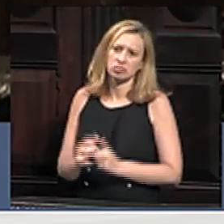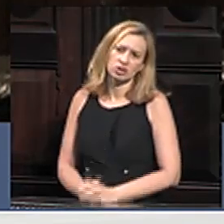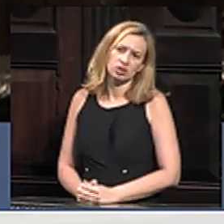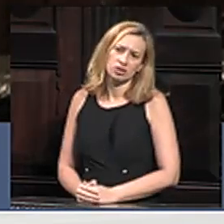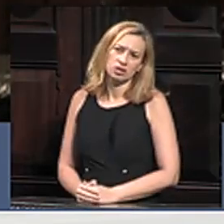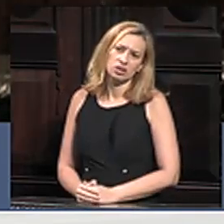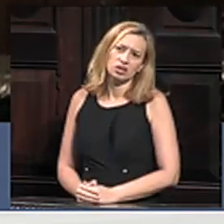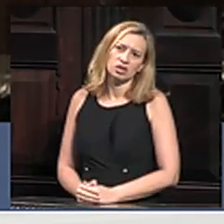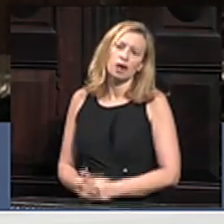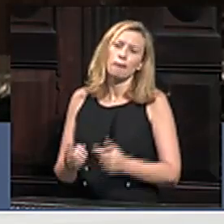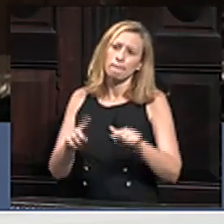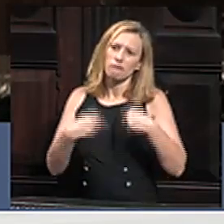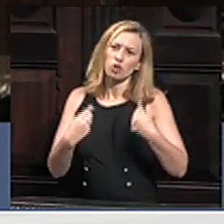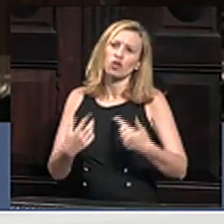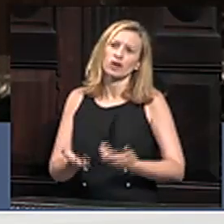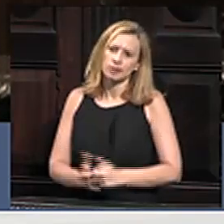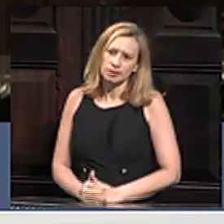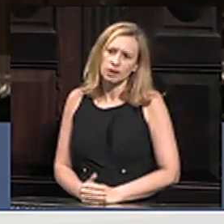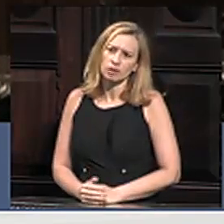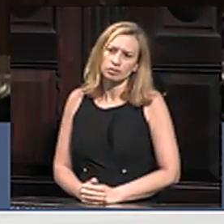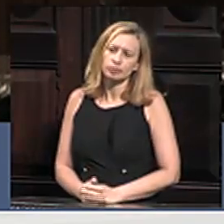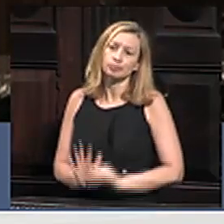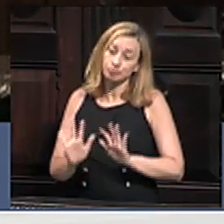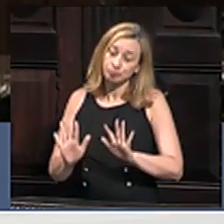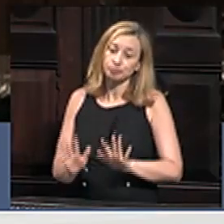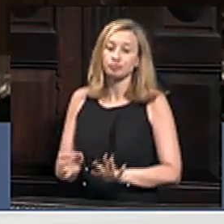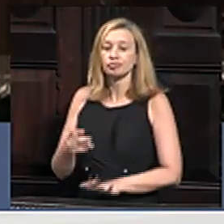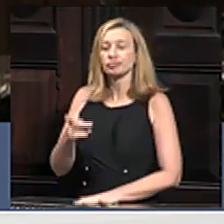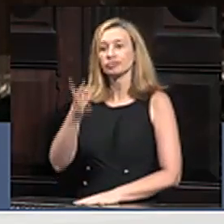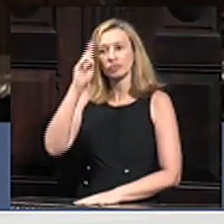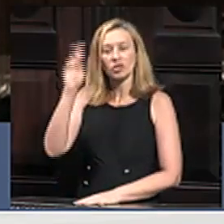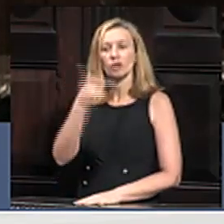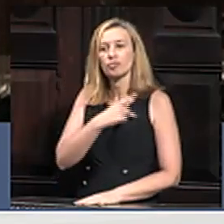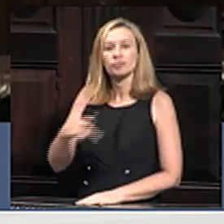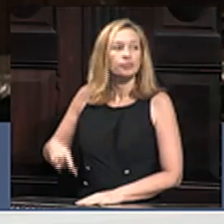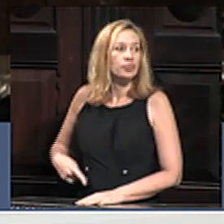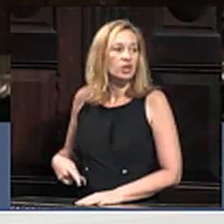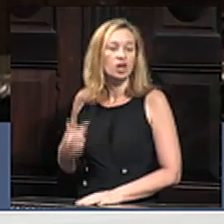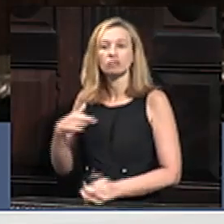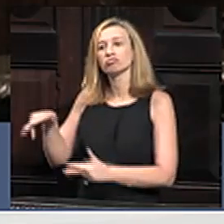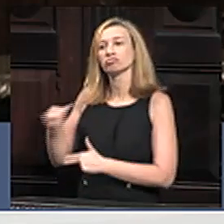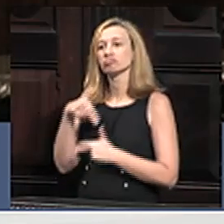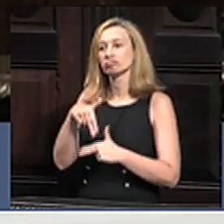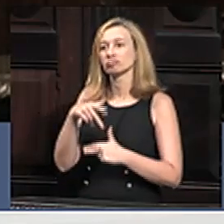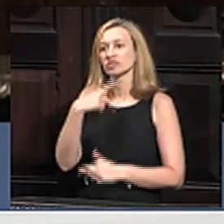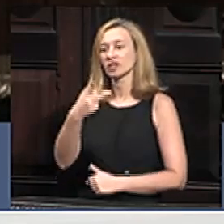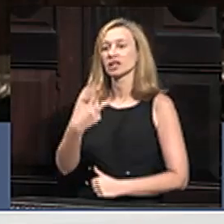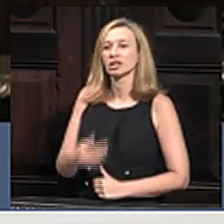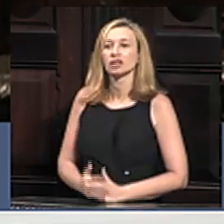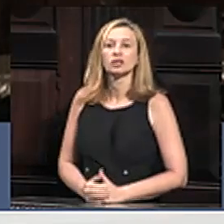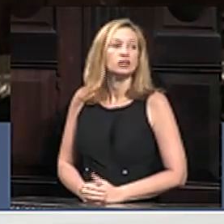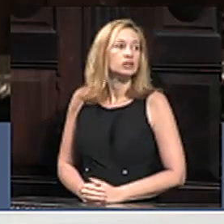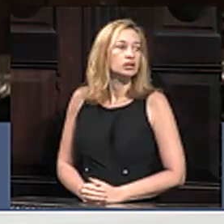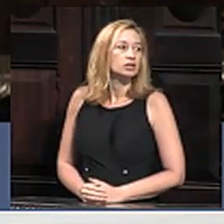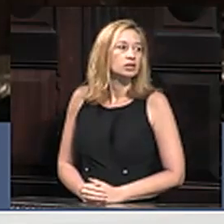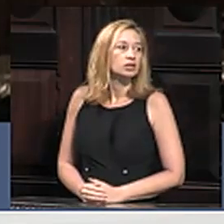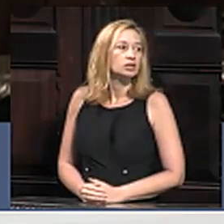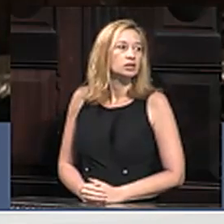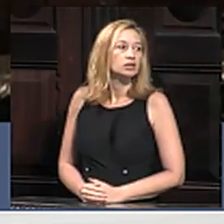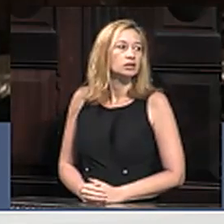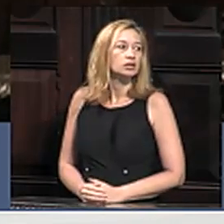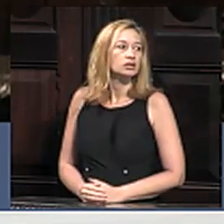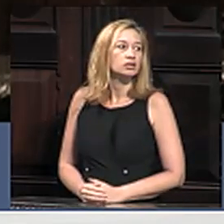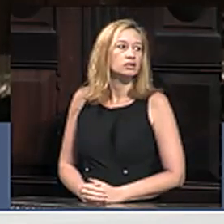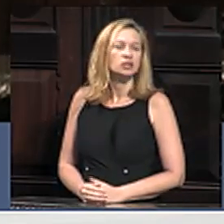uma provocação. De qualquer maneira, senhor presidente, eu venho a esta tribuna para dizer: não vamos, e será